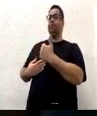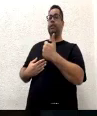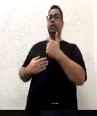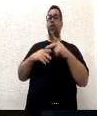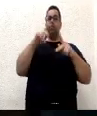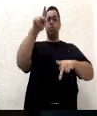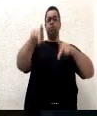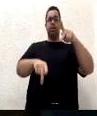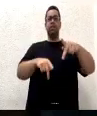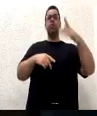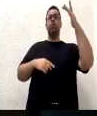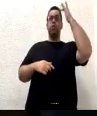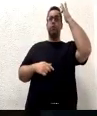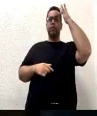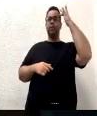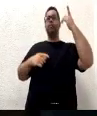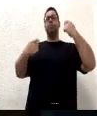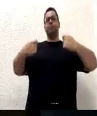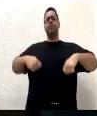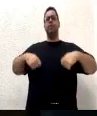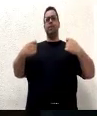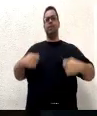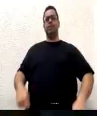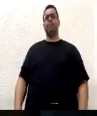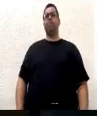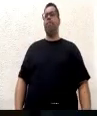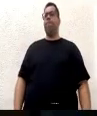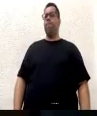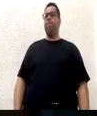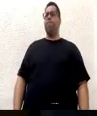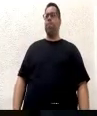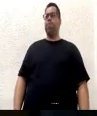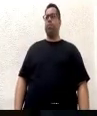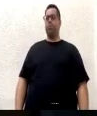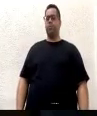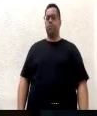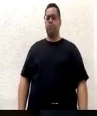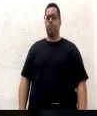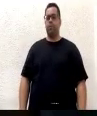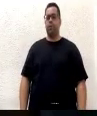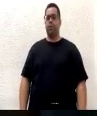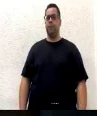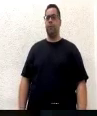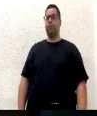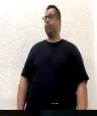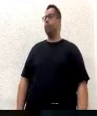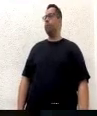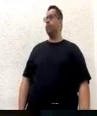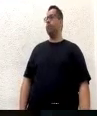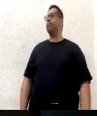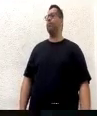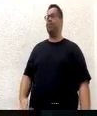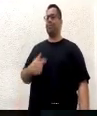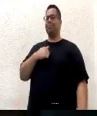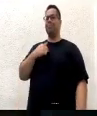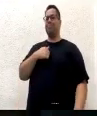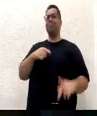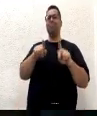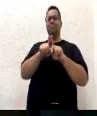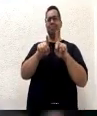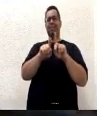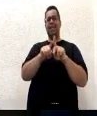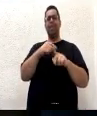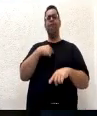disso. Né? Então, eu também vou ver os vasinhos lá em casa,